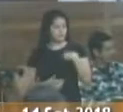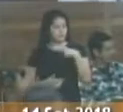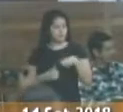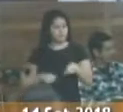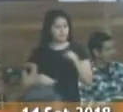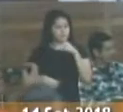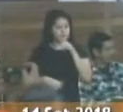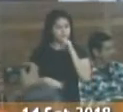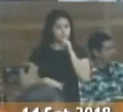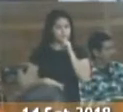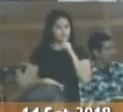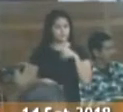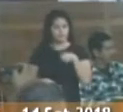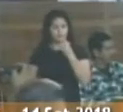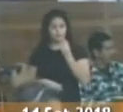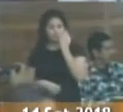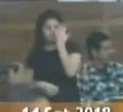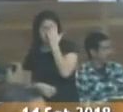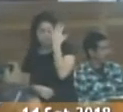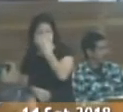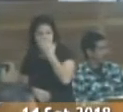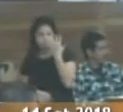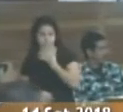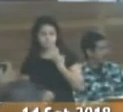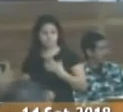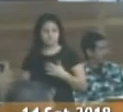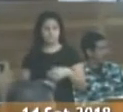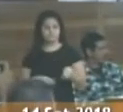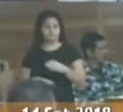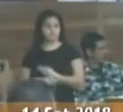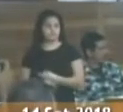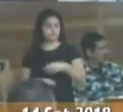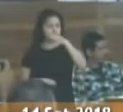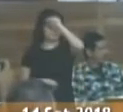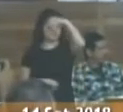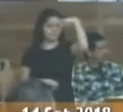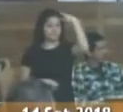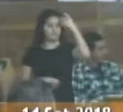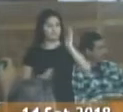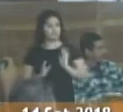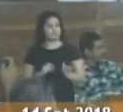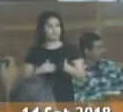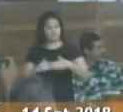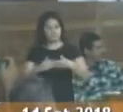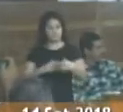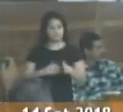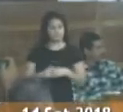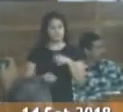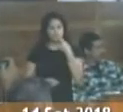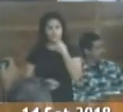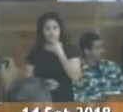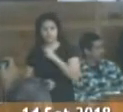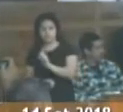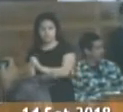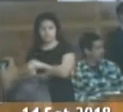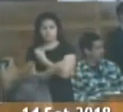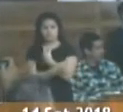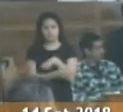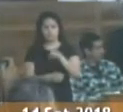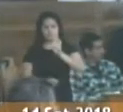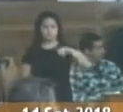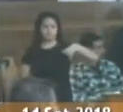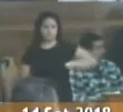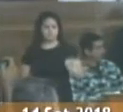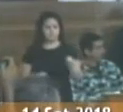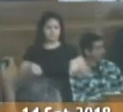triste, que não é muito visto aqui pelos órgãos públicos da nossa cidade, mas em qualquer lugar do Brasil que você fala do quilombo do Bracuí, pela